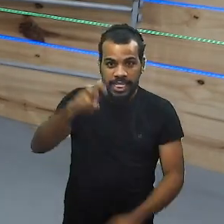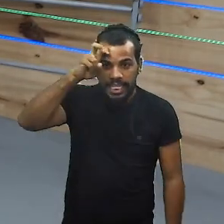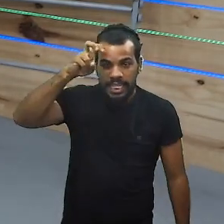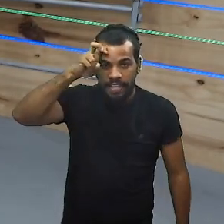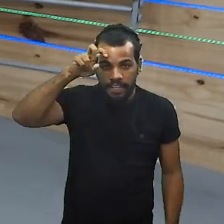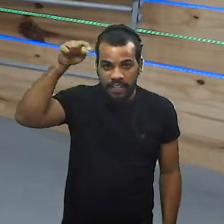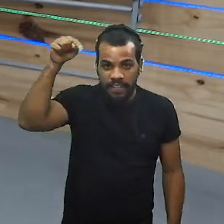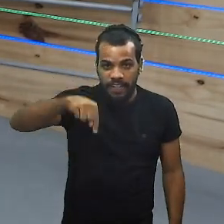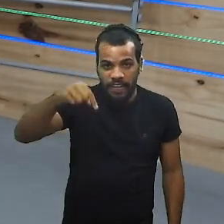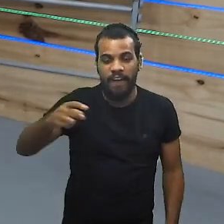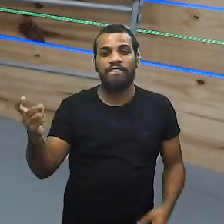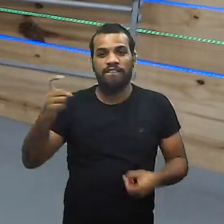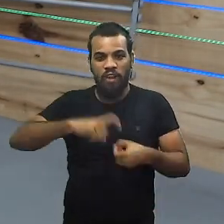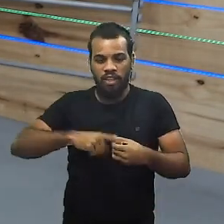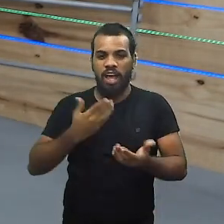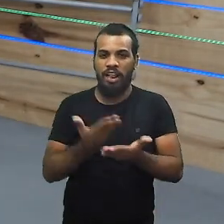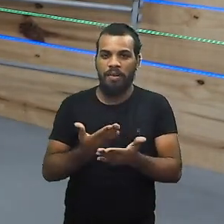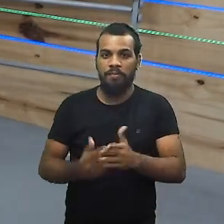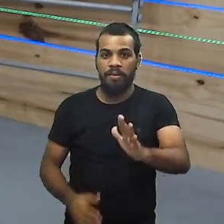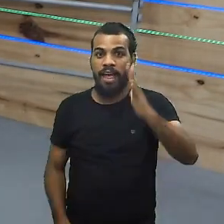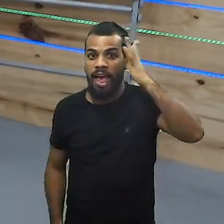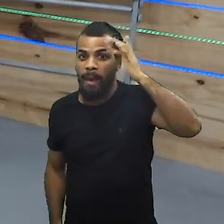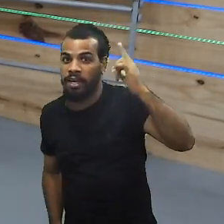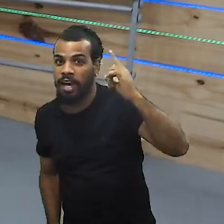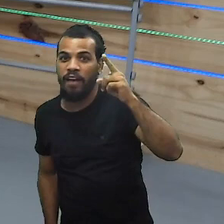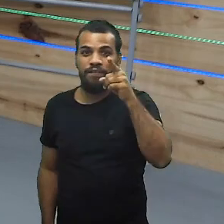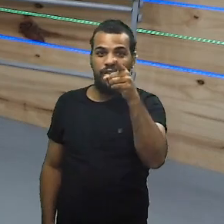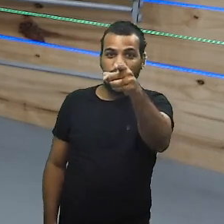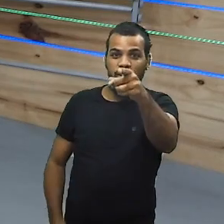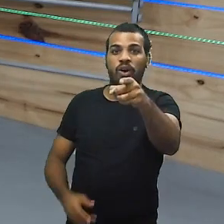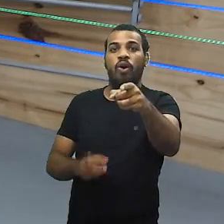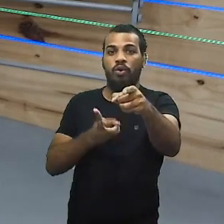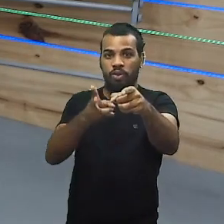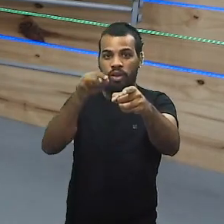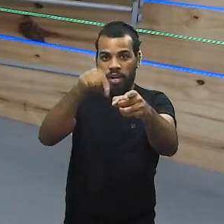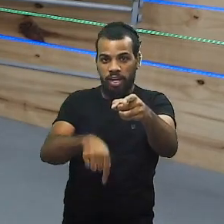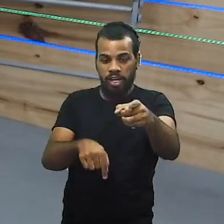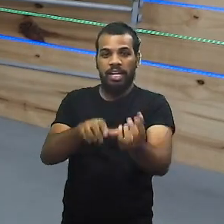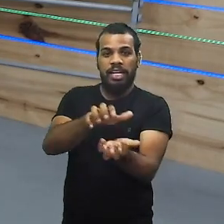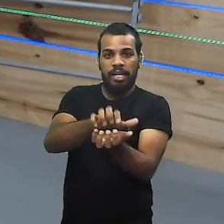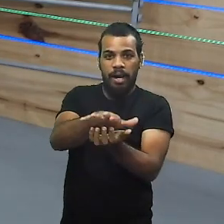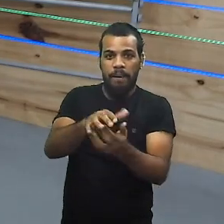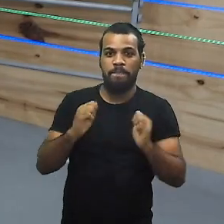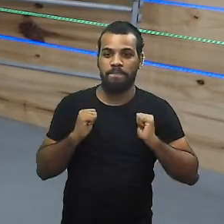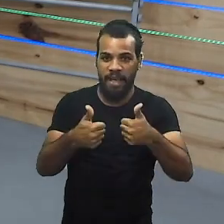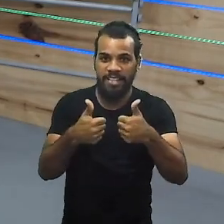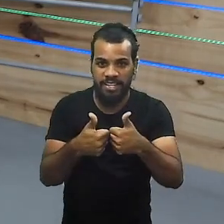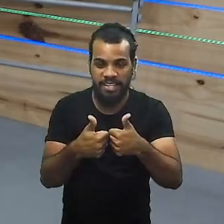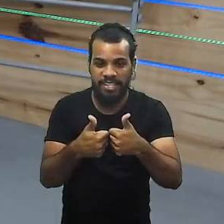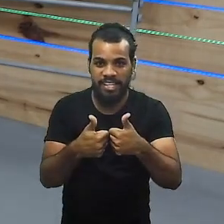quinta-feira, voltaremos às aulas. Mas amanhã você continua com aula aqui da Educapé. Tá massa?